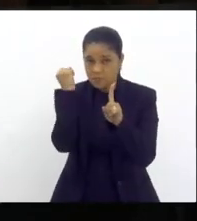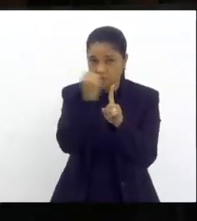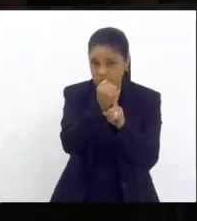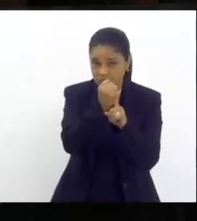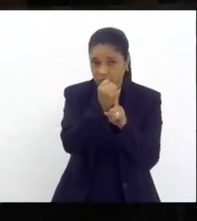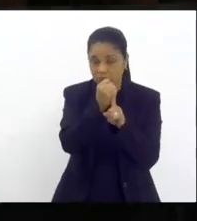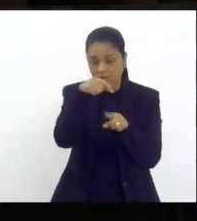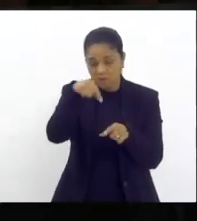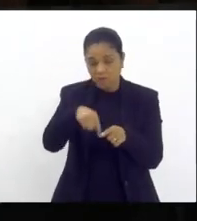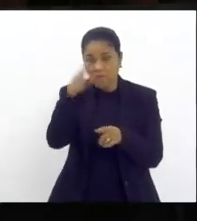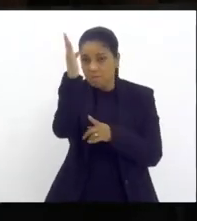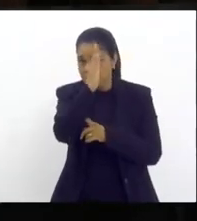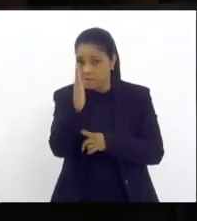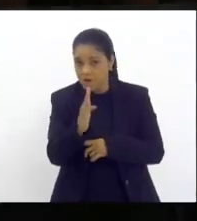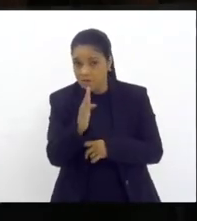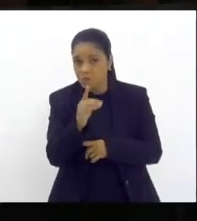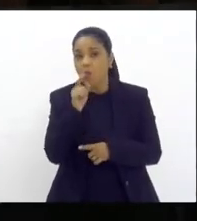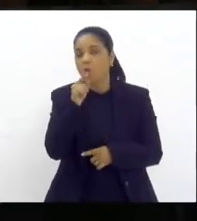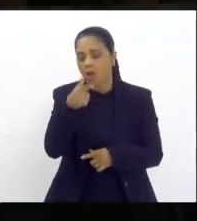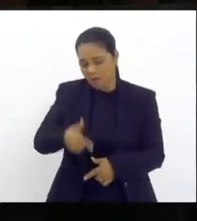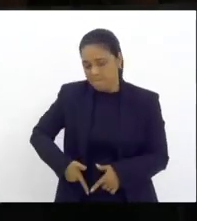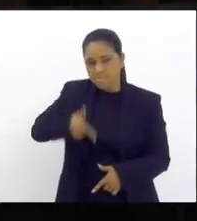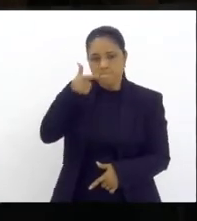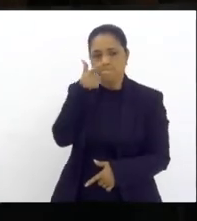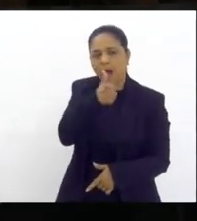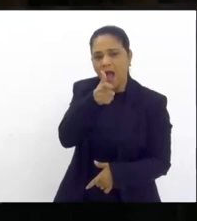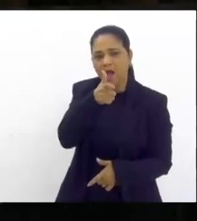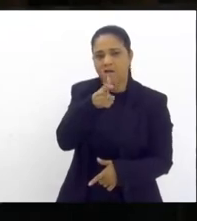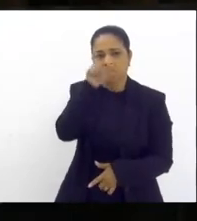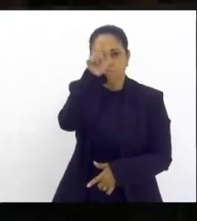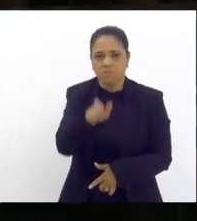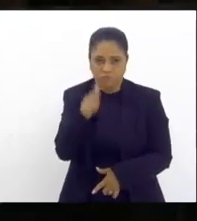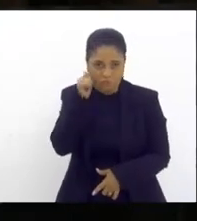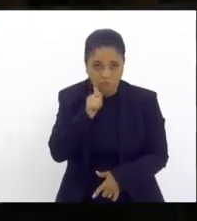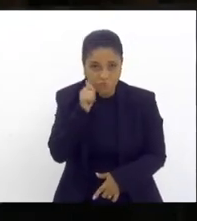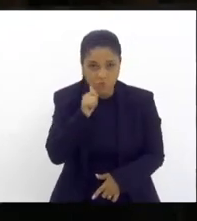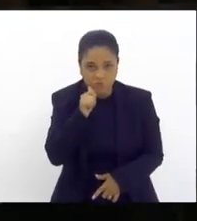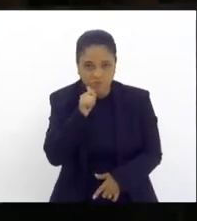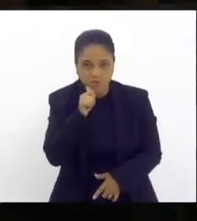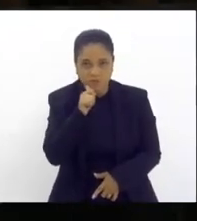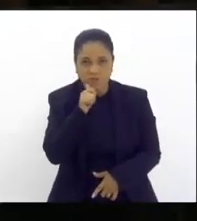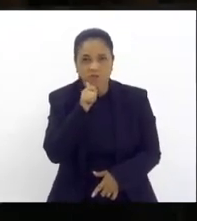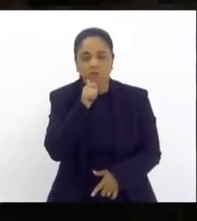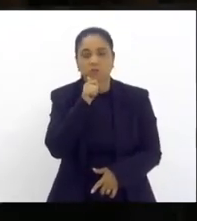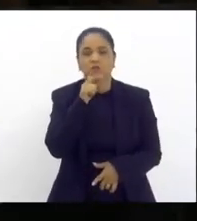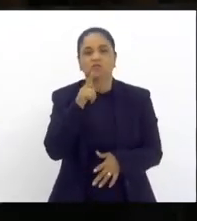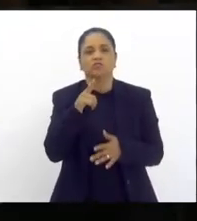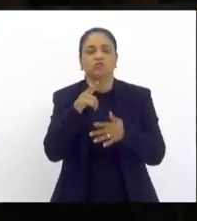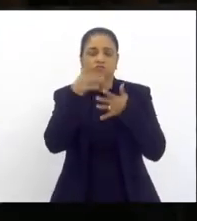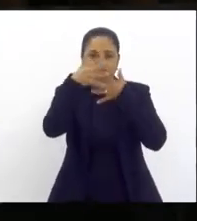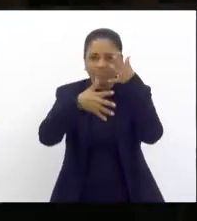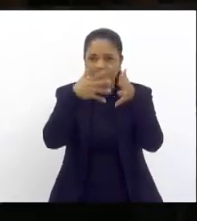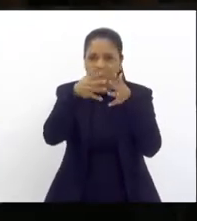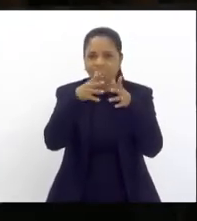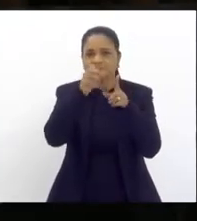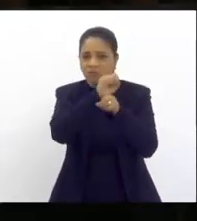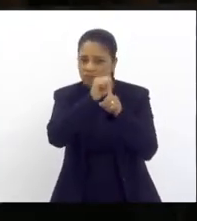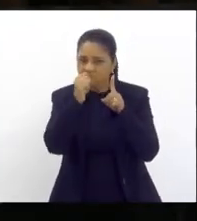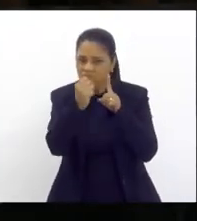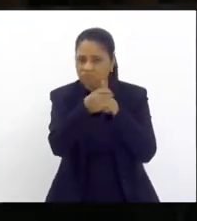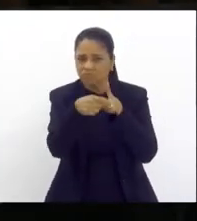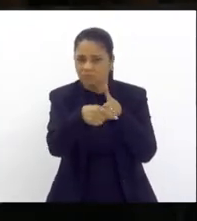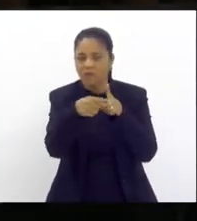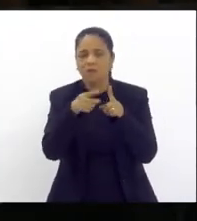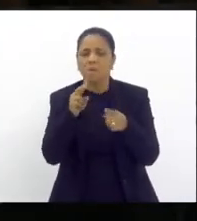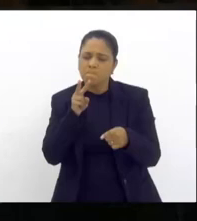cometidos no Brasil são por arma de fogo. Então, quando a gente fala, e todo o discurso social, de que temos que